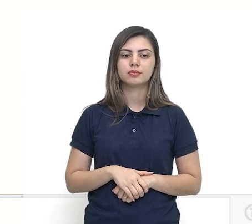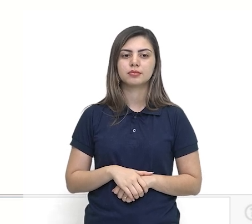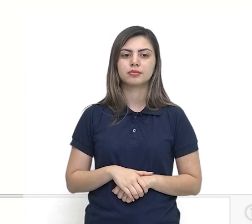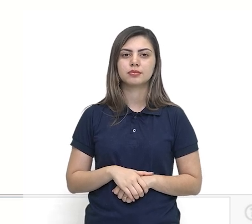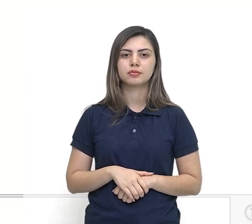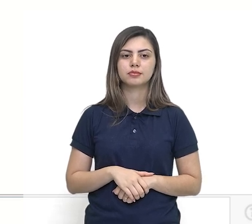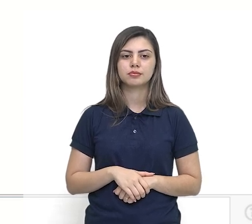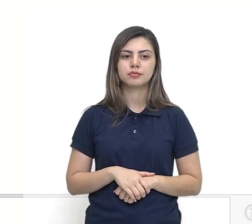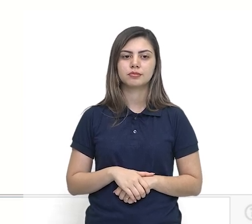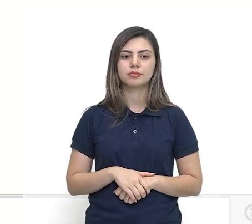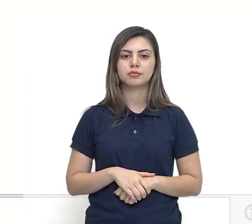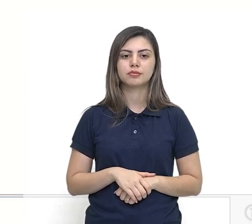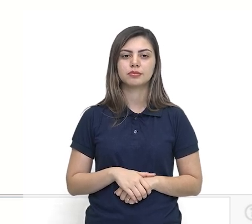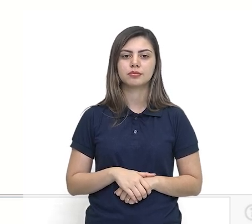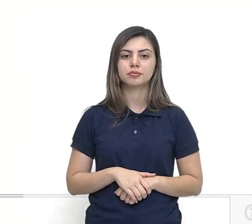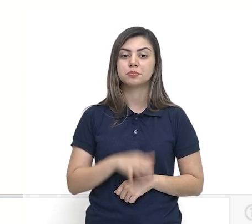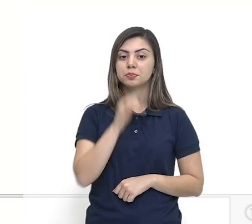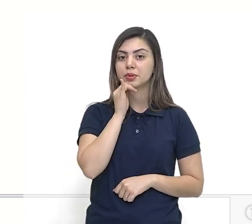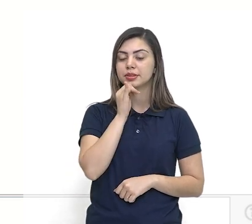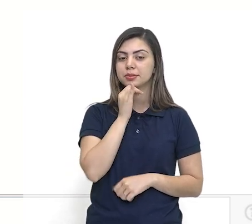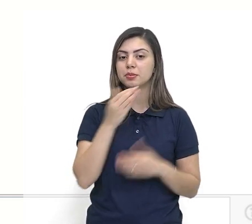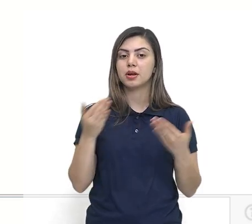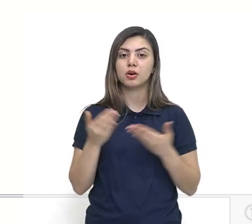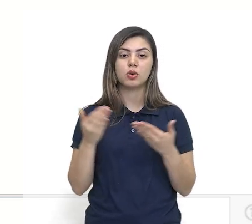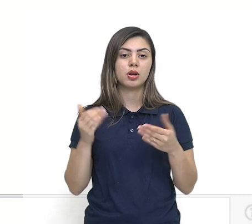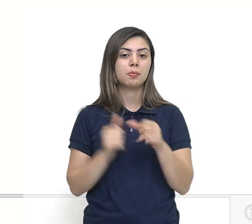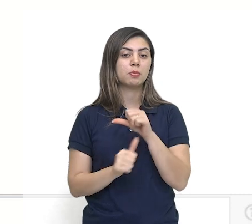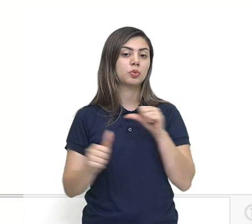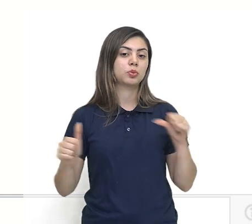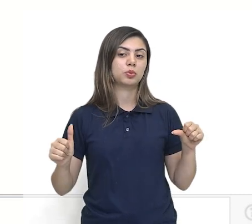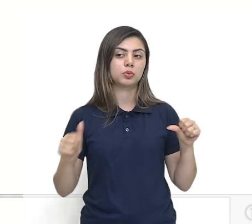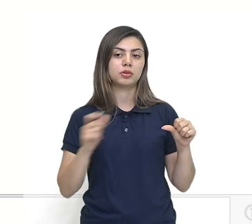Eu tenho um polígono de 8 lados.